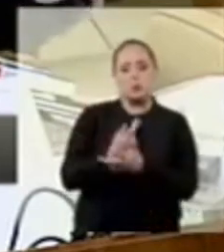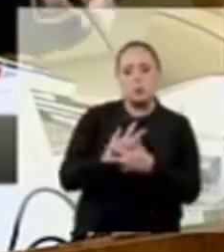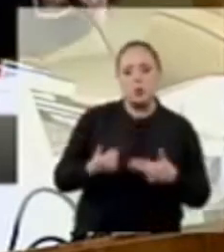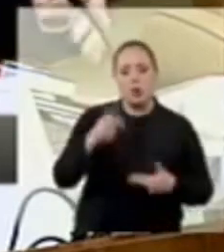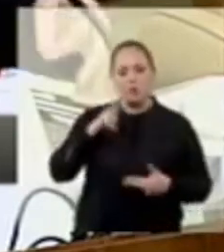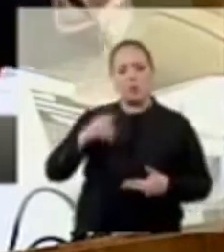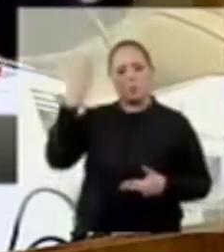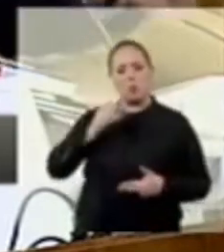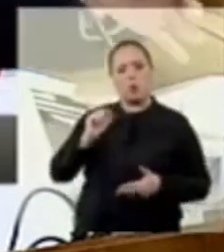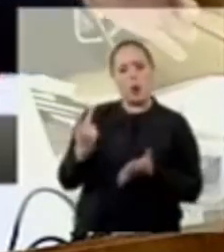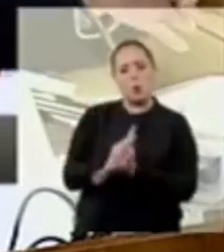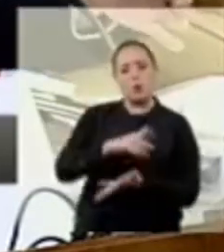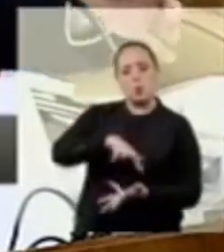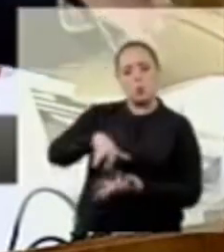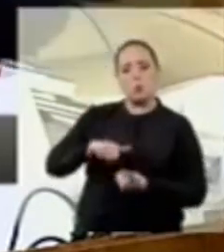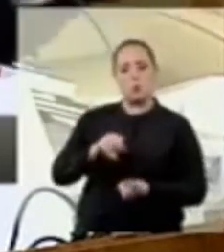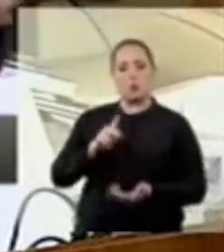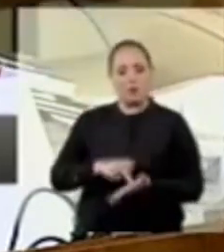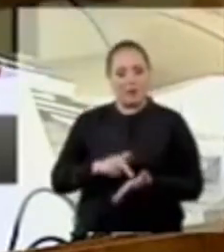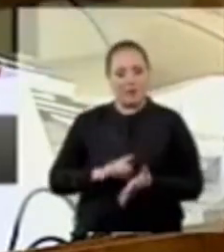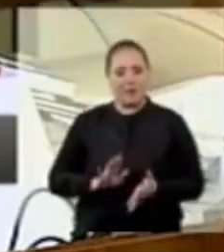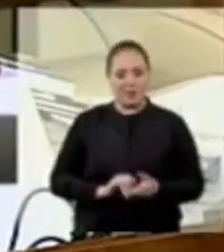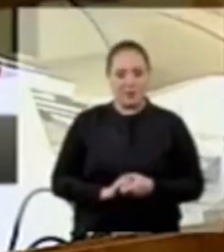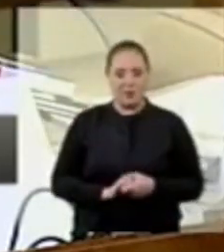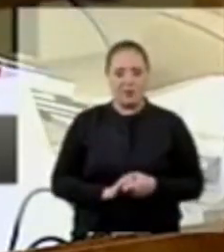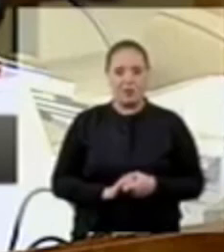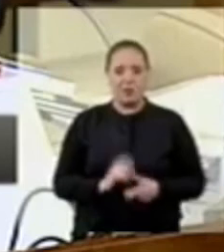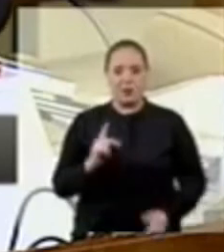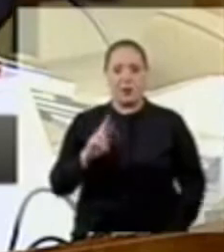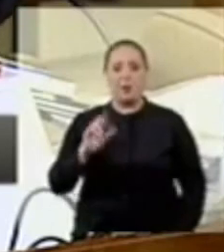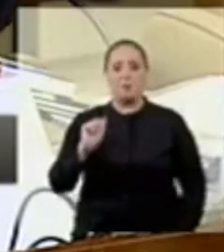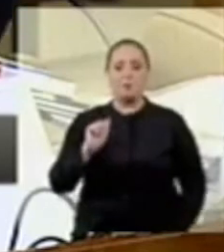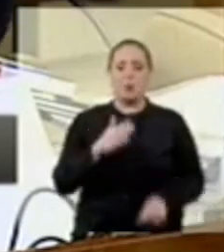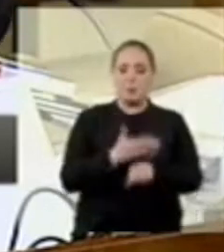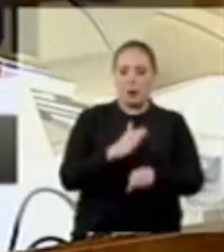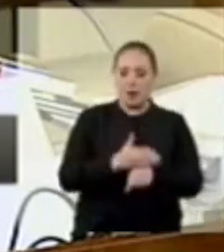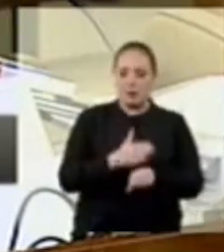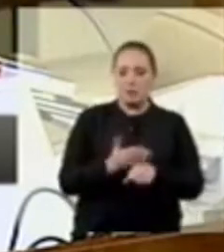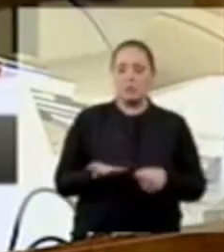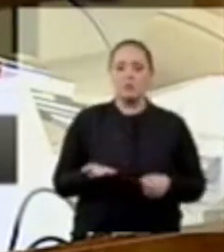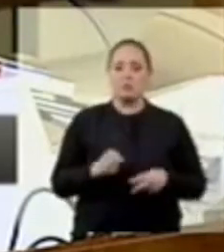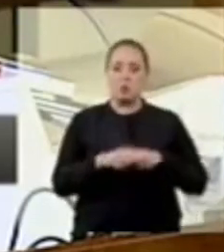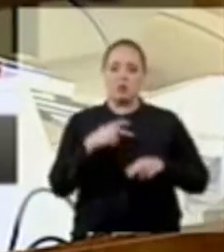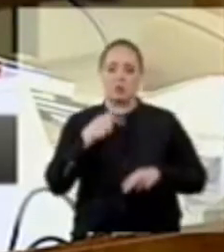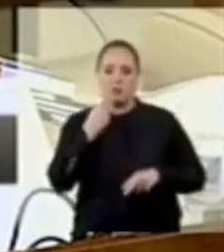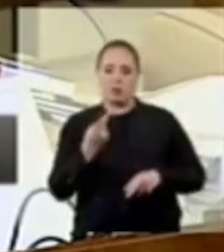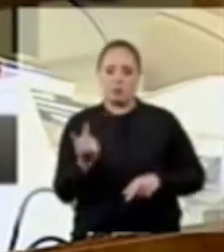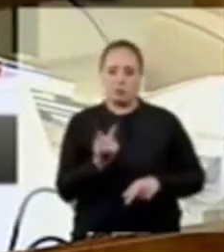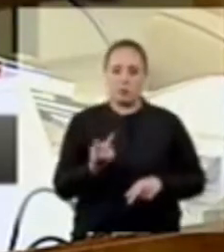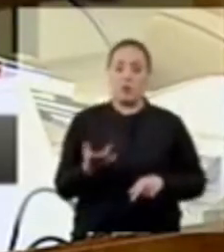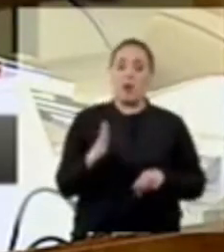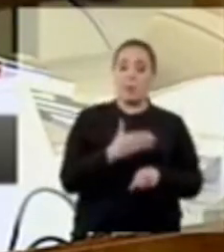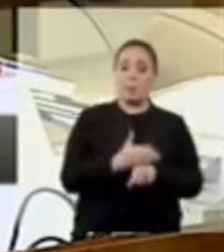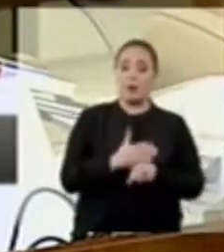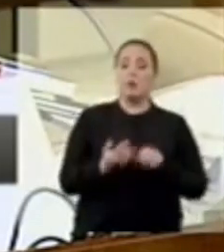do que acontece no mundo real e o pragmatismo por isso havia virado empírico pragmática consiste